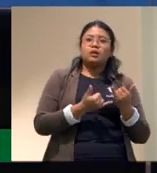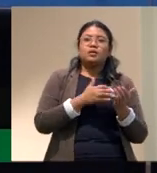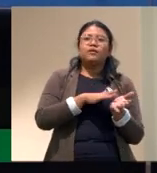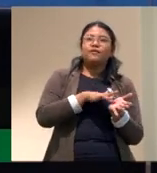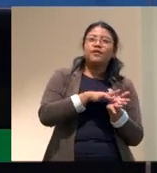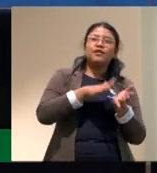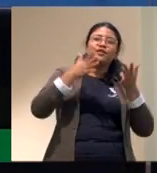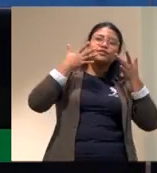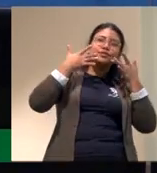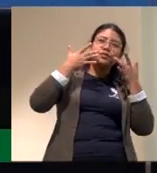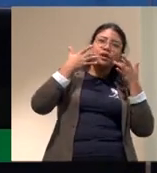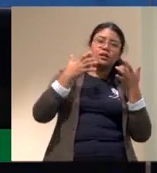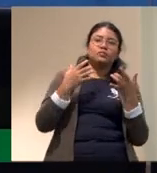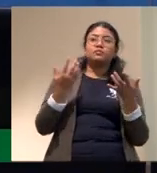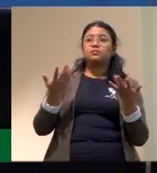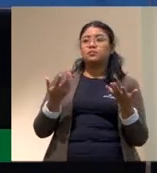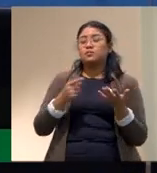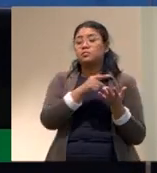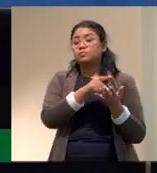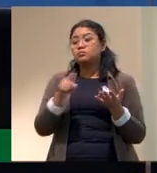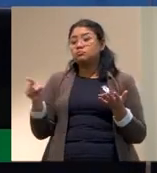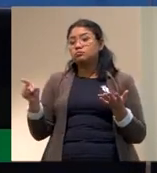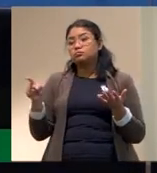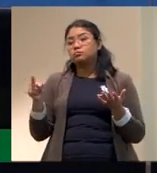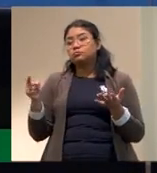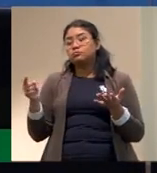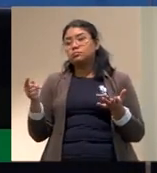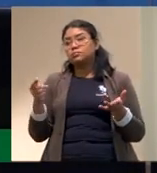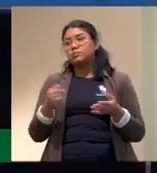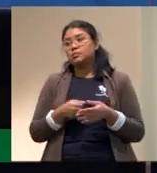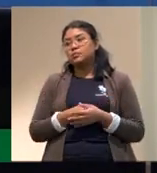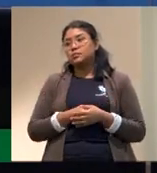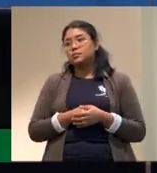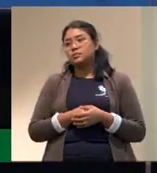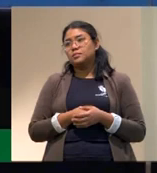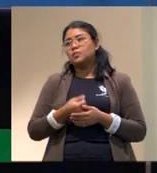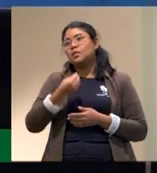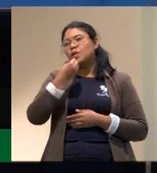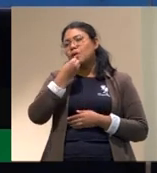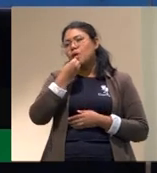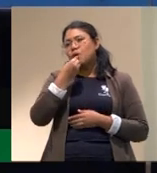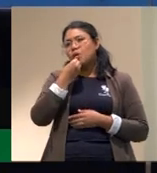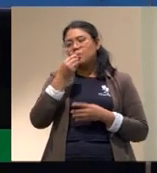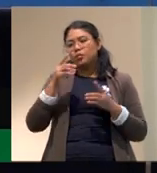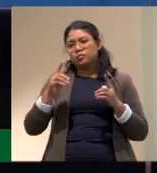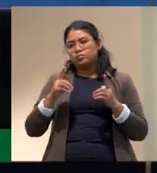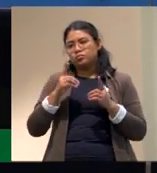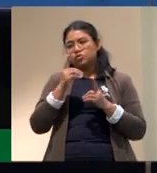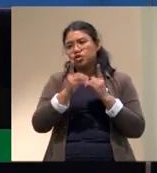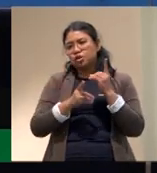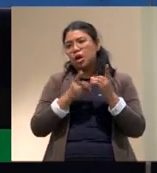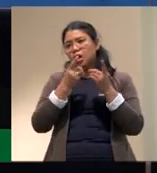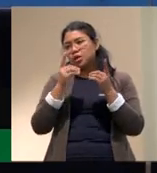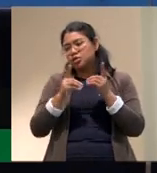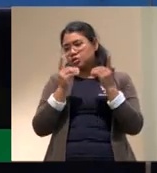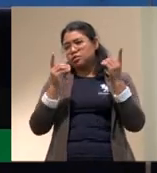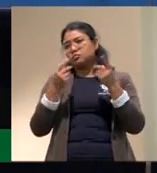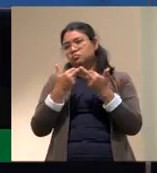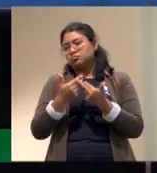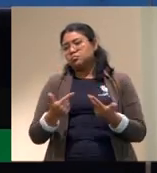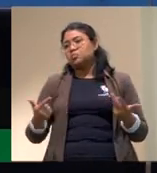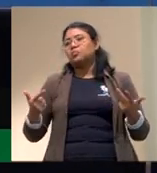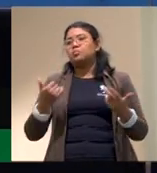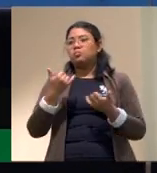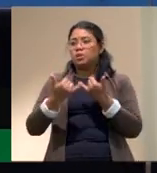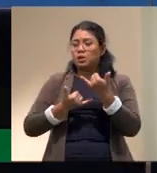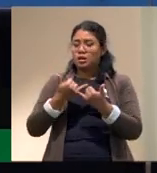né? Inclusive, vejam, é absolutamente só didática a separação no documento da brincadeira como